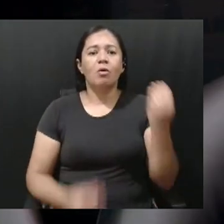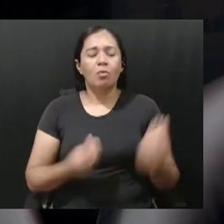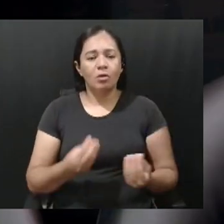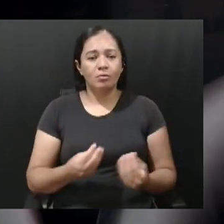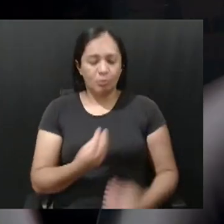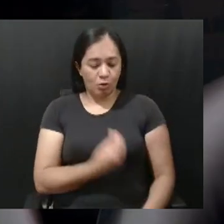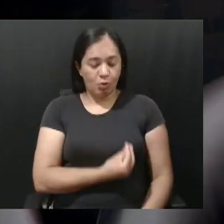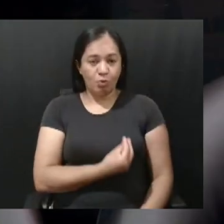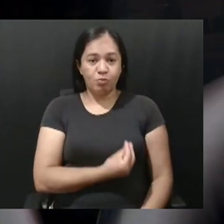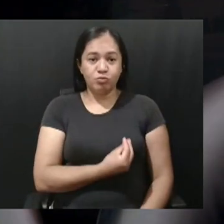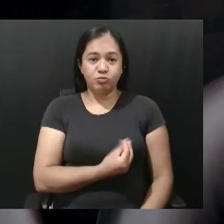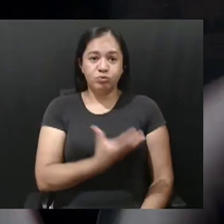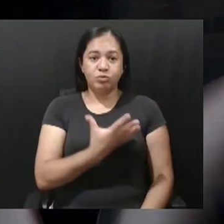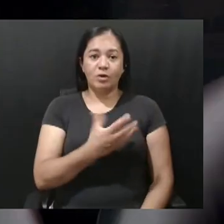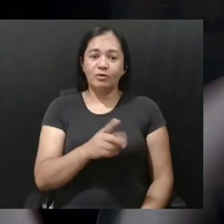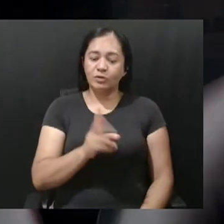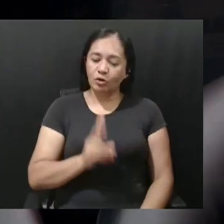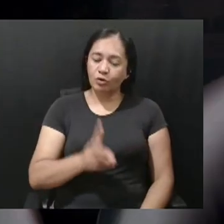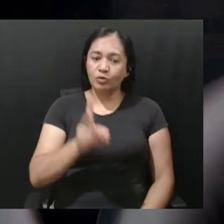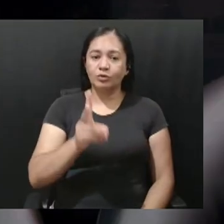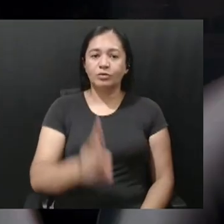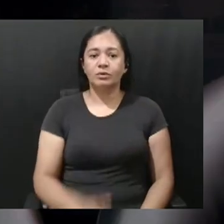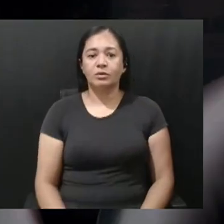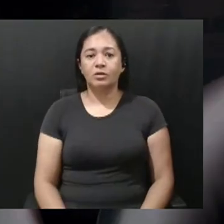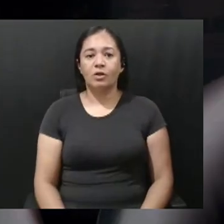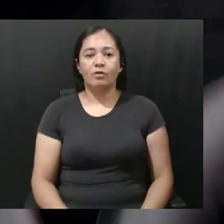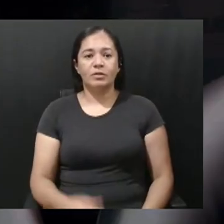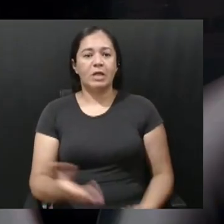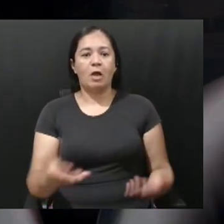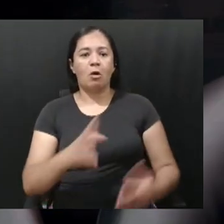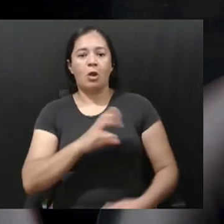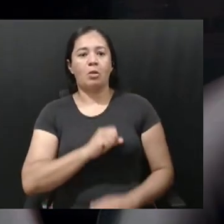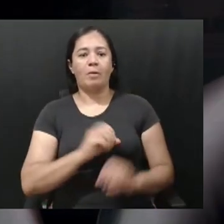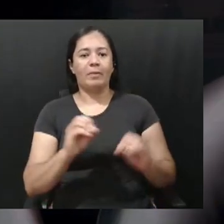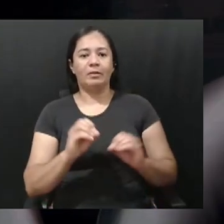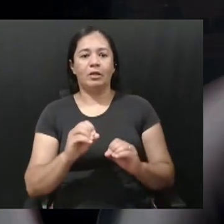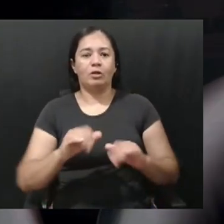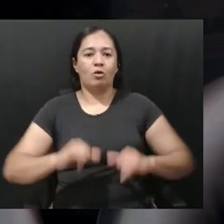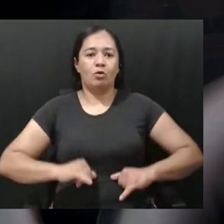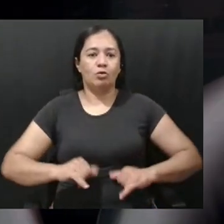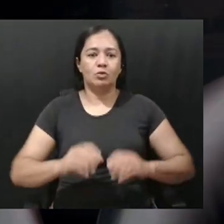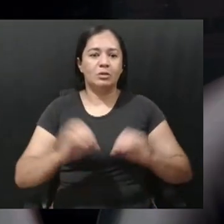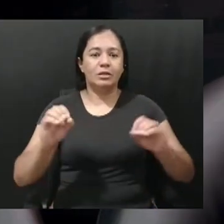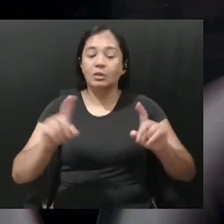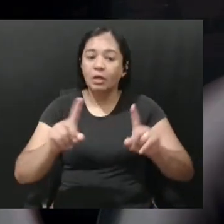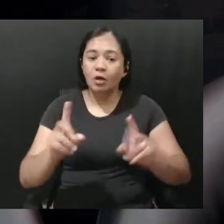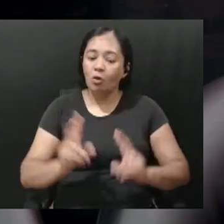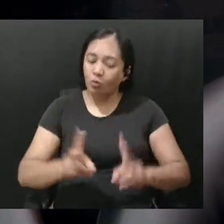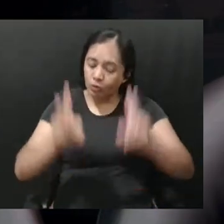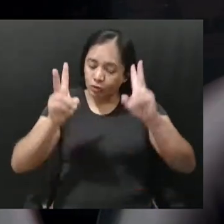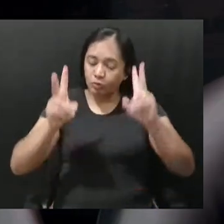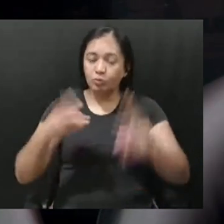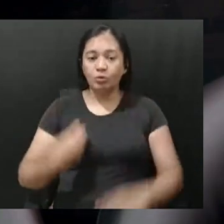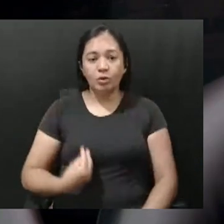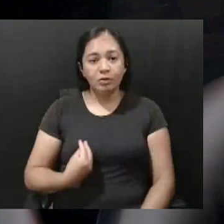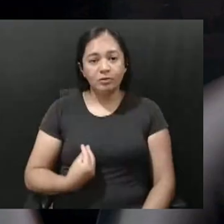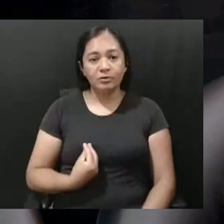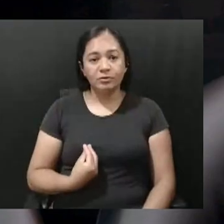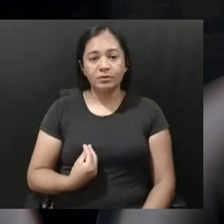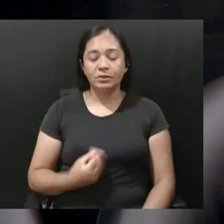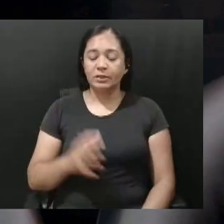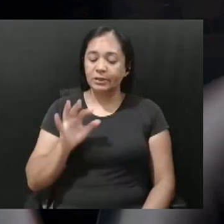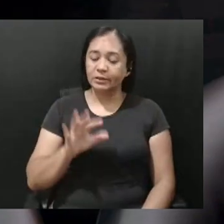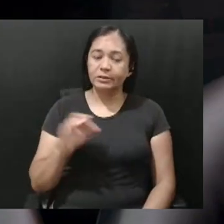E não é que você deixa de amar, você tá sofrendo menos, né? Mas você continua caminhando, né? Uhum. E esse é um ponto muito importante quando a gente pensa do que é importante pro